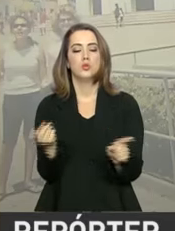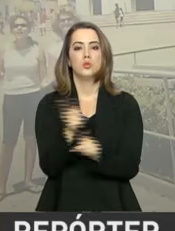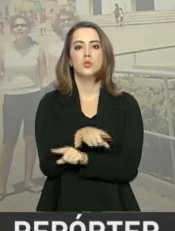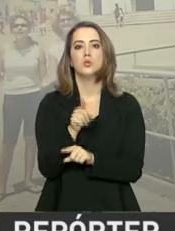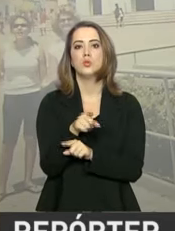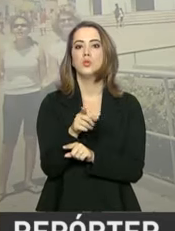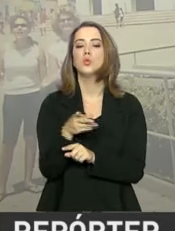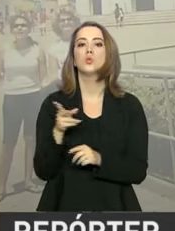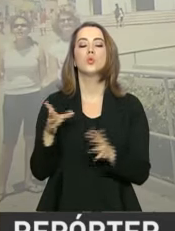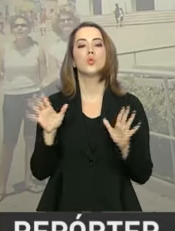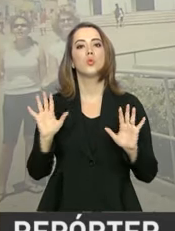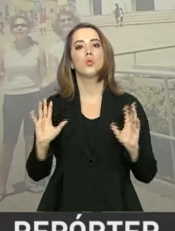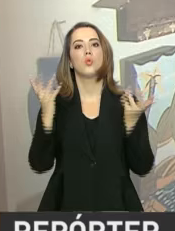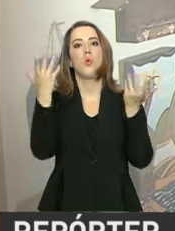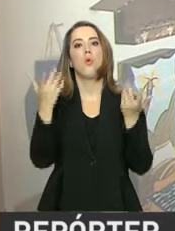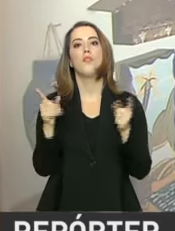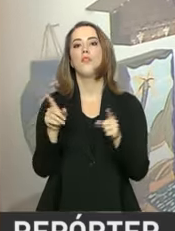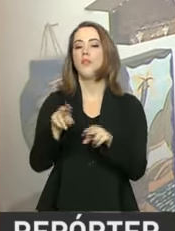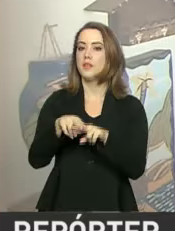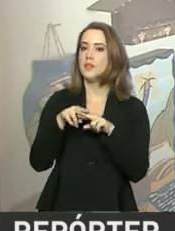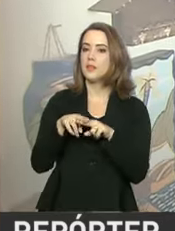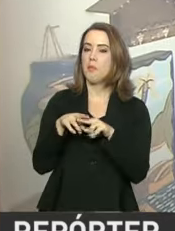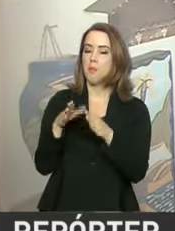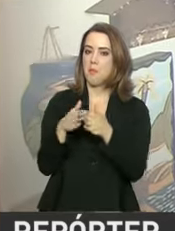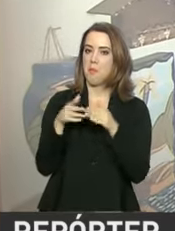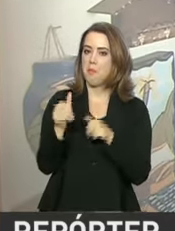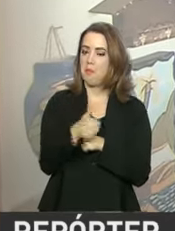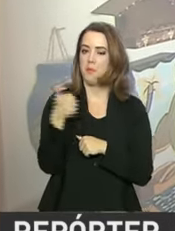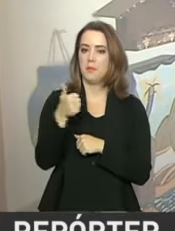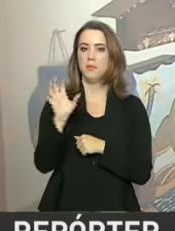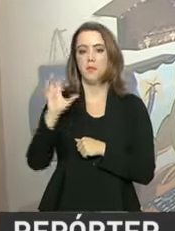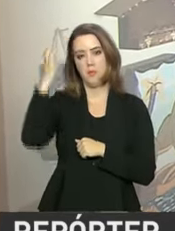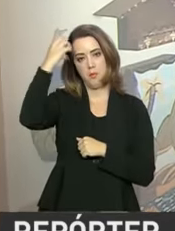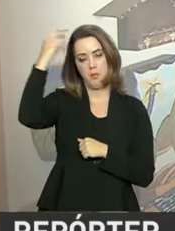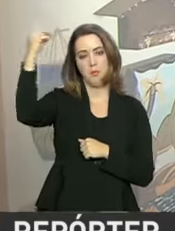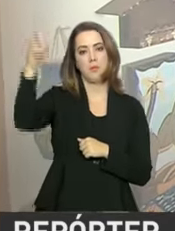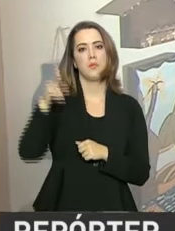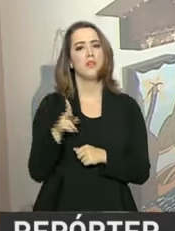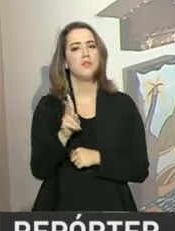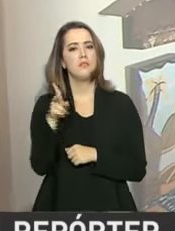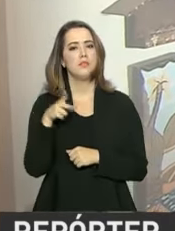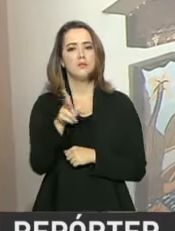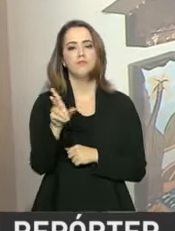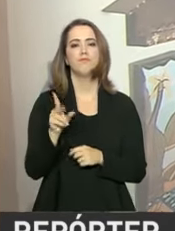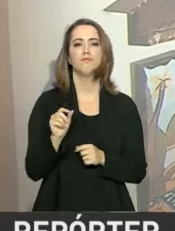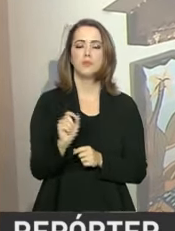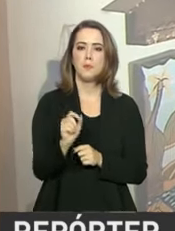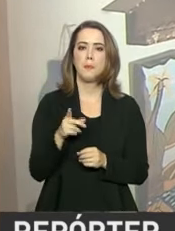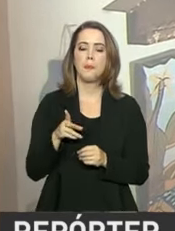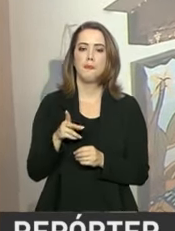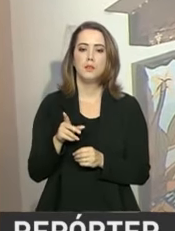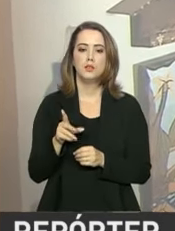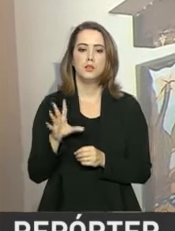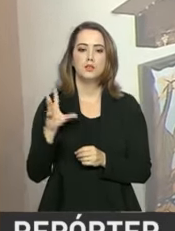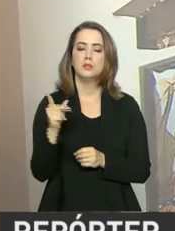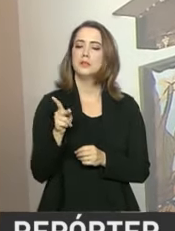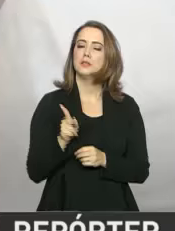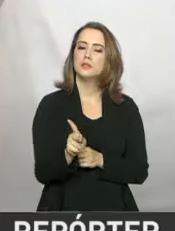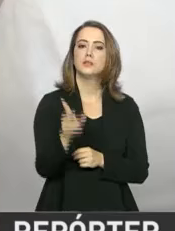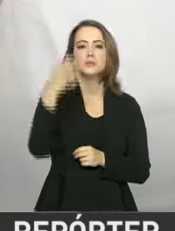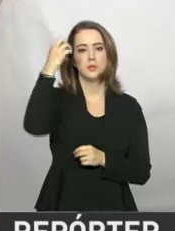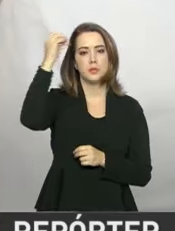filhos e mãe morando fora de Brasília ela aproveita cada oportunidade que tem para explorar novas cidades e visitar a